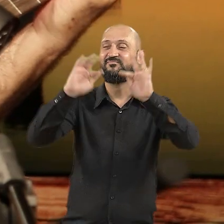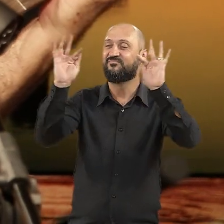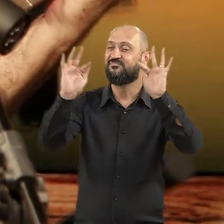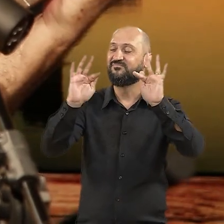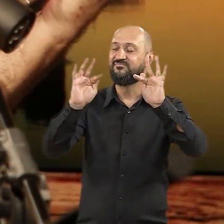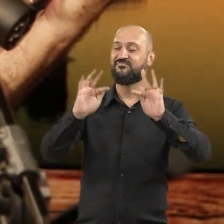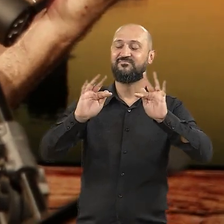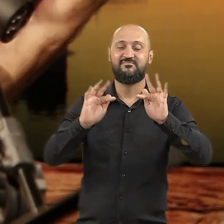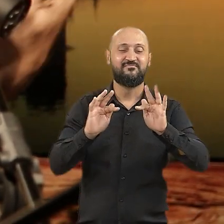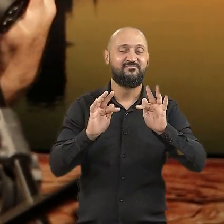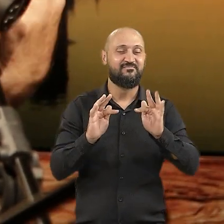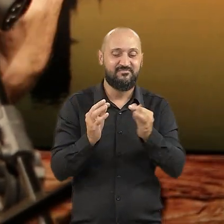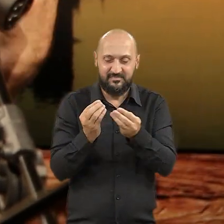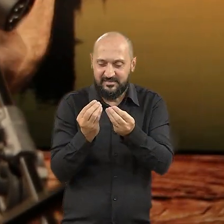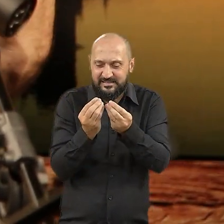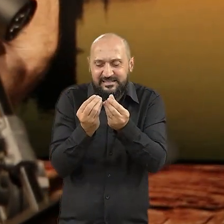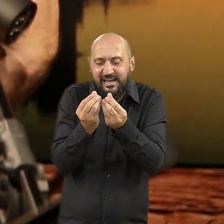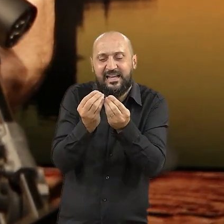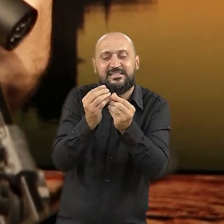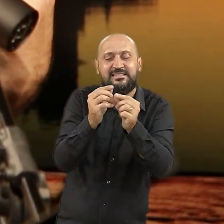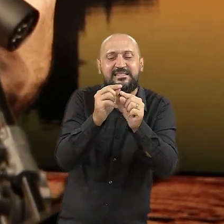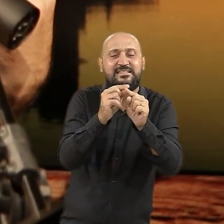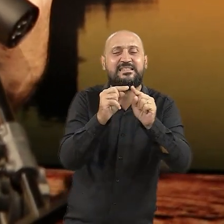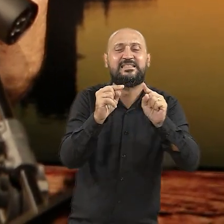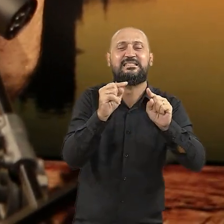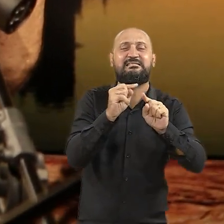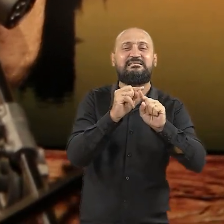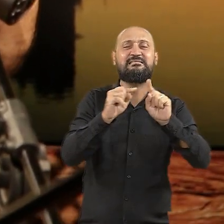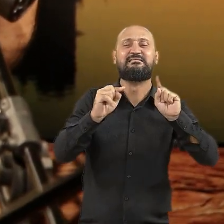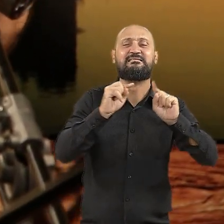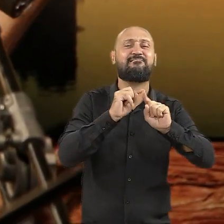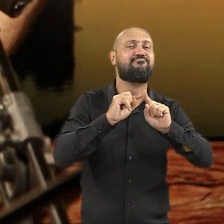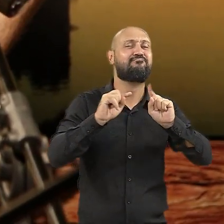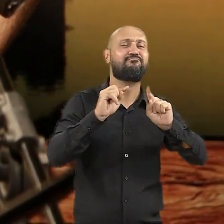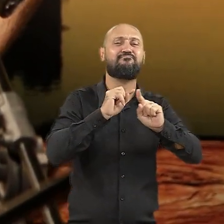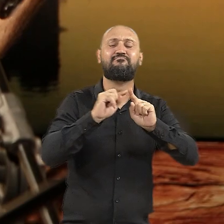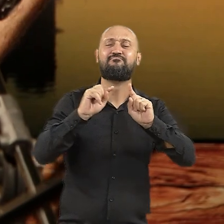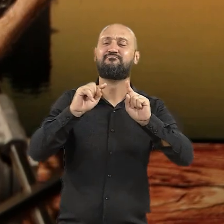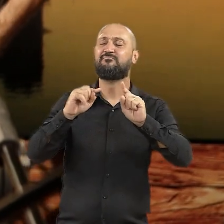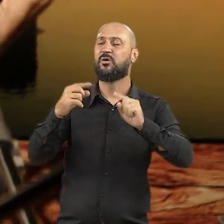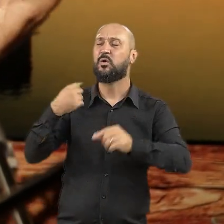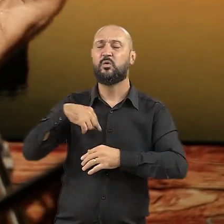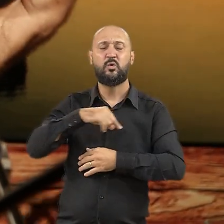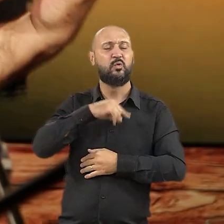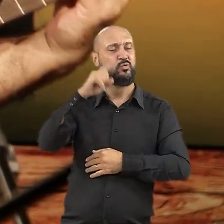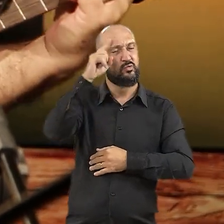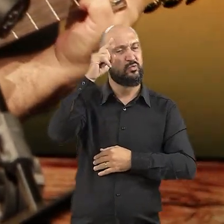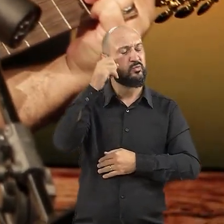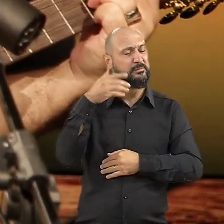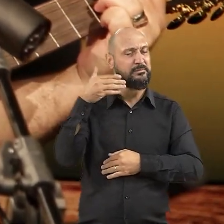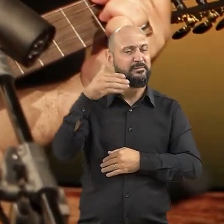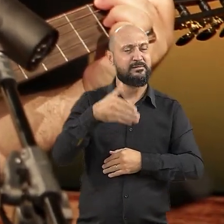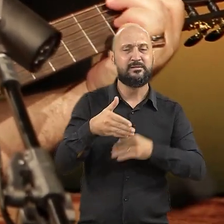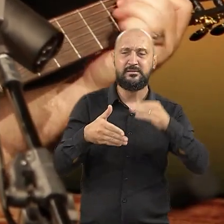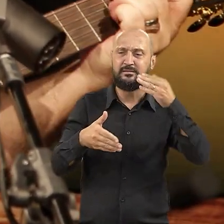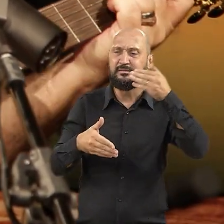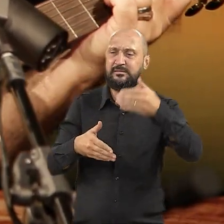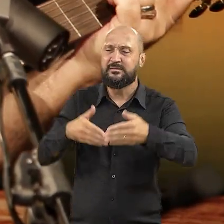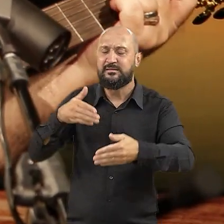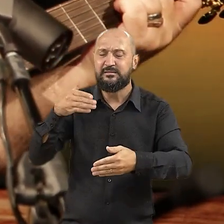Felicidade não passa de pequenos trechos pelos quais passamos todo dia, toda